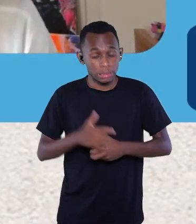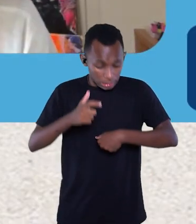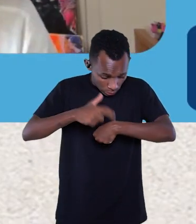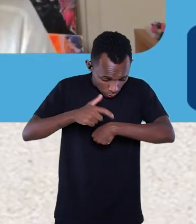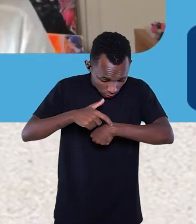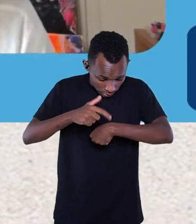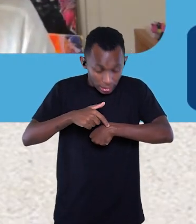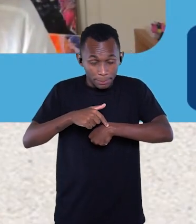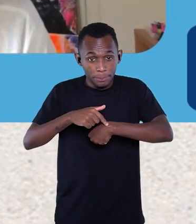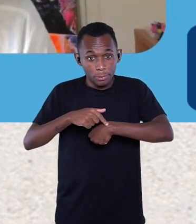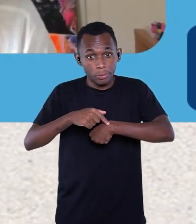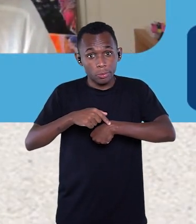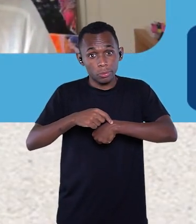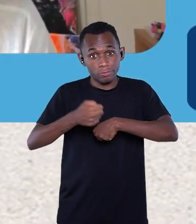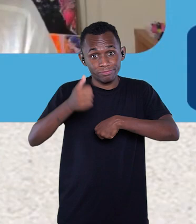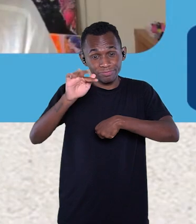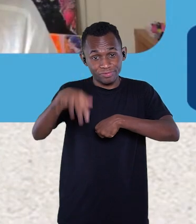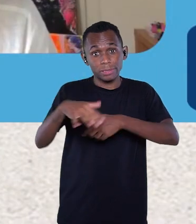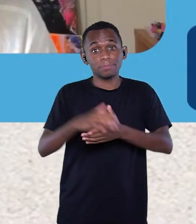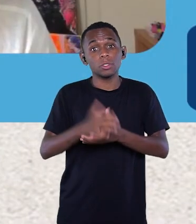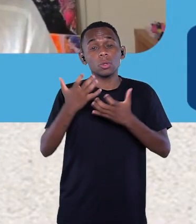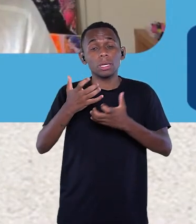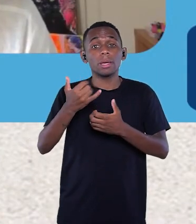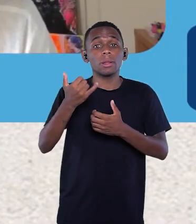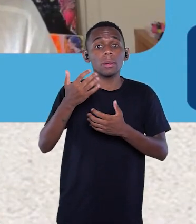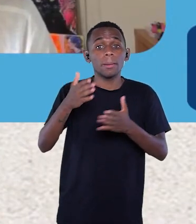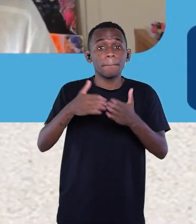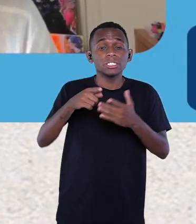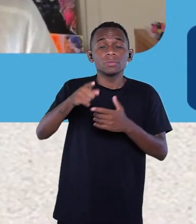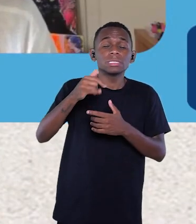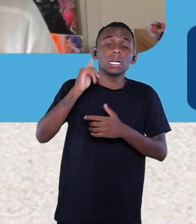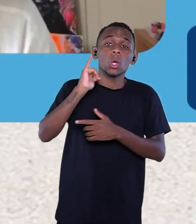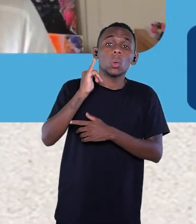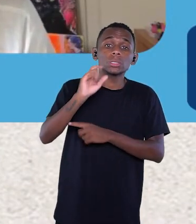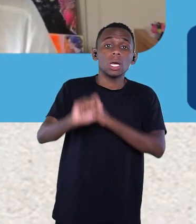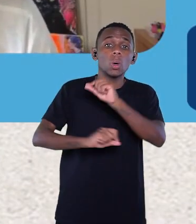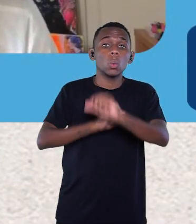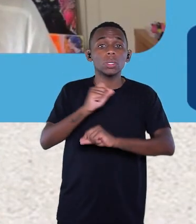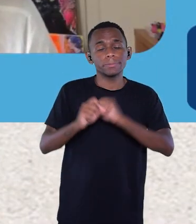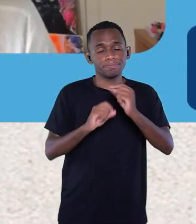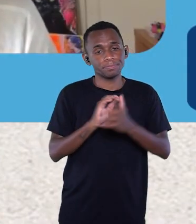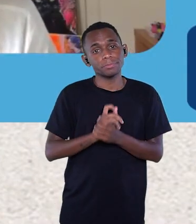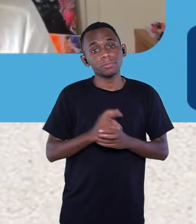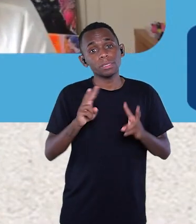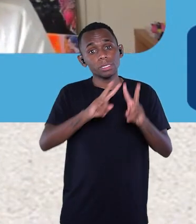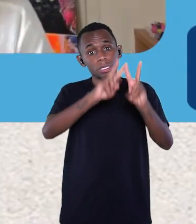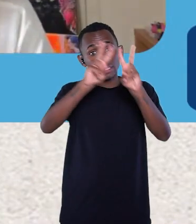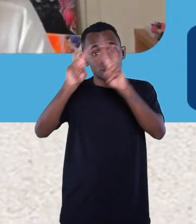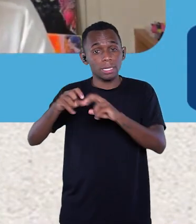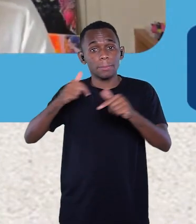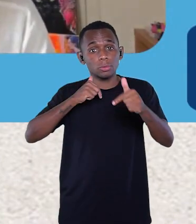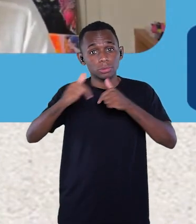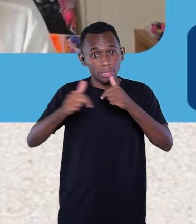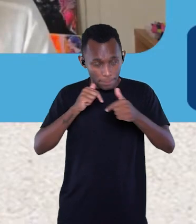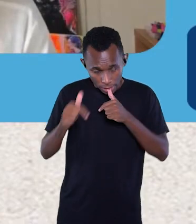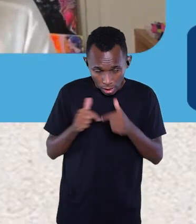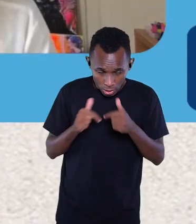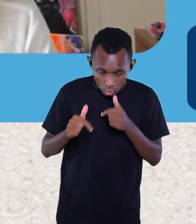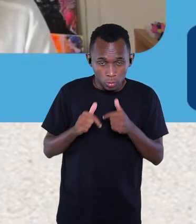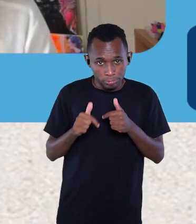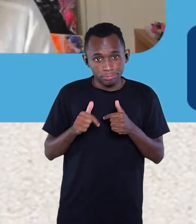tempo está finalizando aqui. Eu quero te pedir para contar um pouco, agora saindo um pouquinho do livro, a respeito do seu